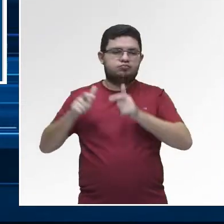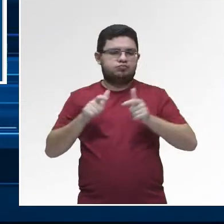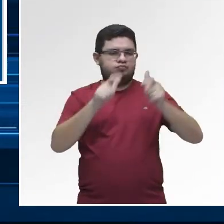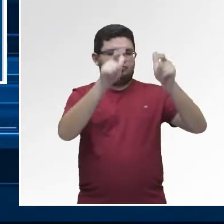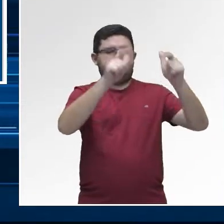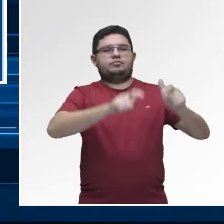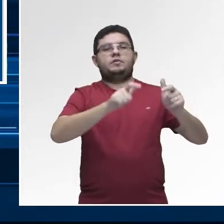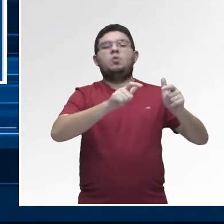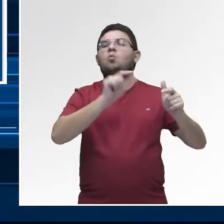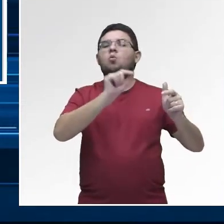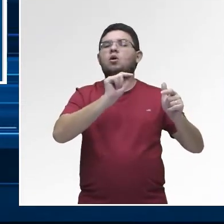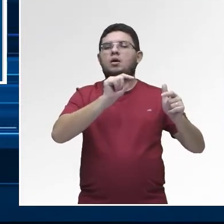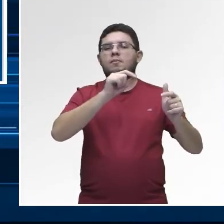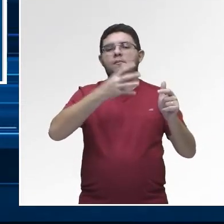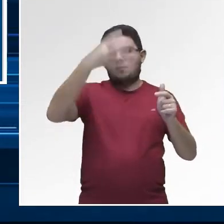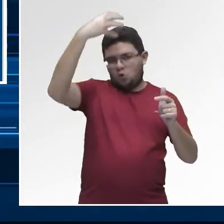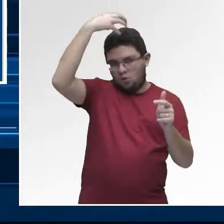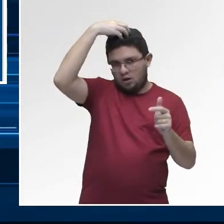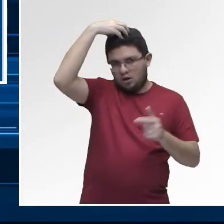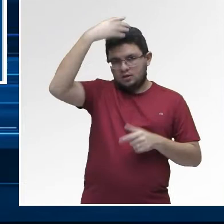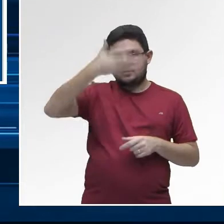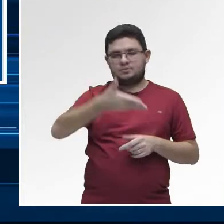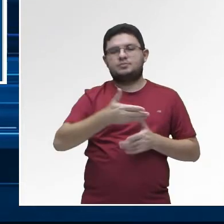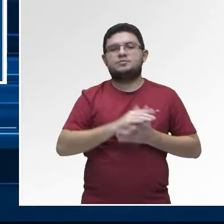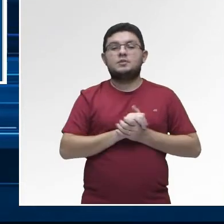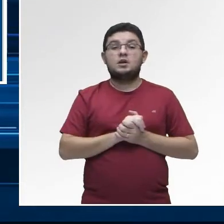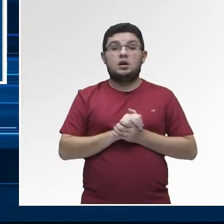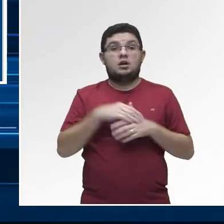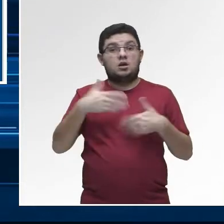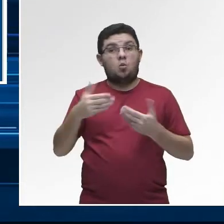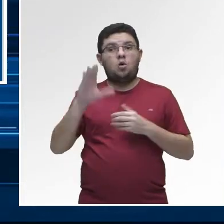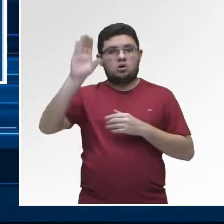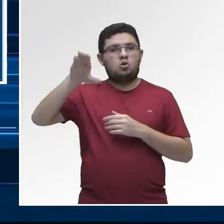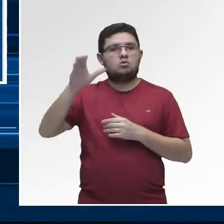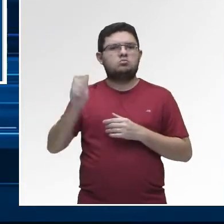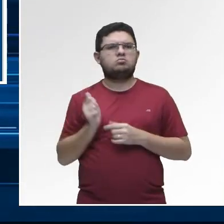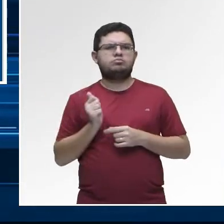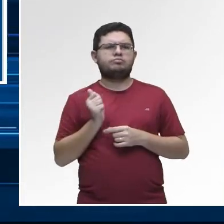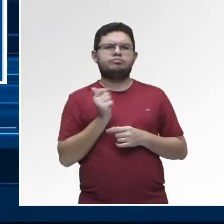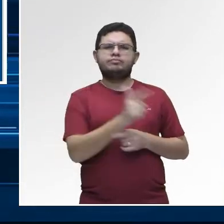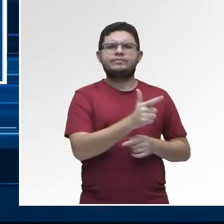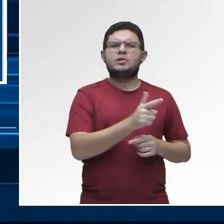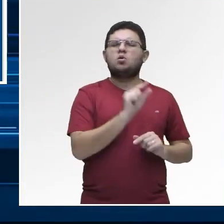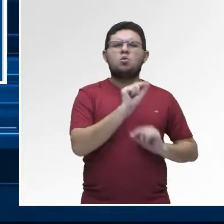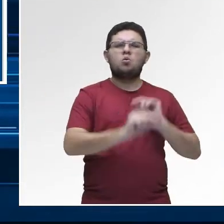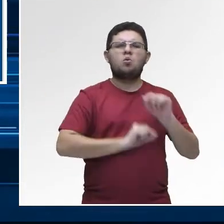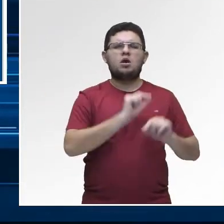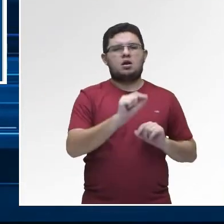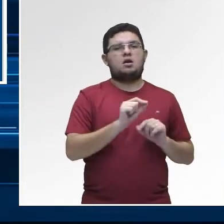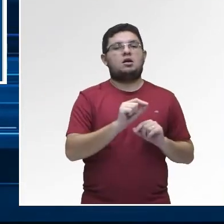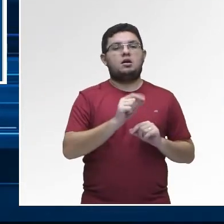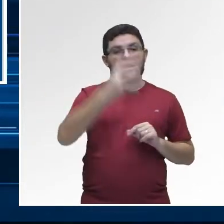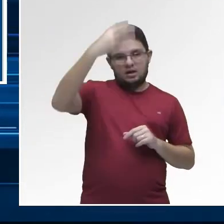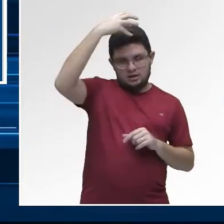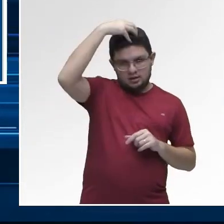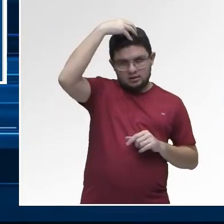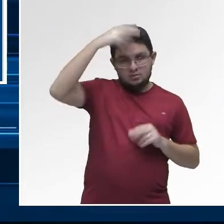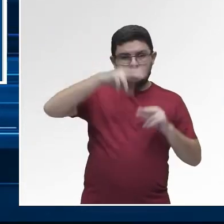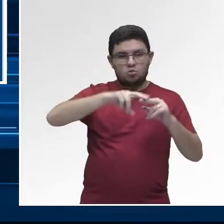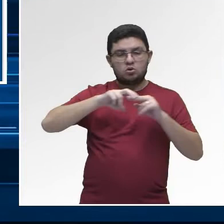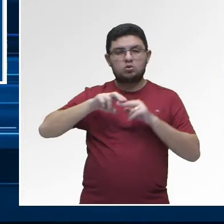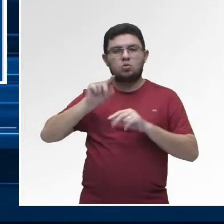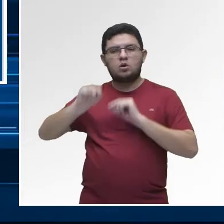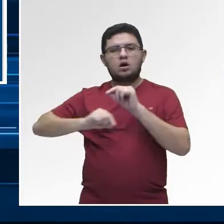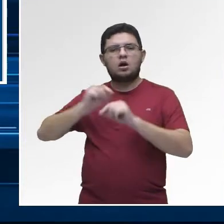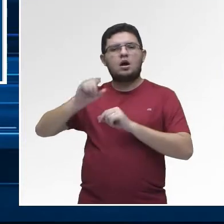está acima, então ela tinha um poder até maior que do rei. Por quê? Porque era a igreja que coroava o rei. Então vejam